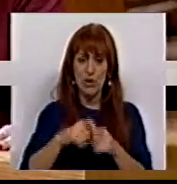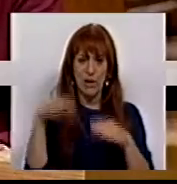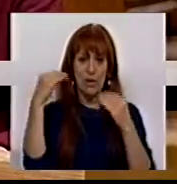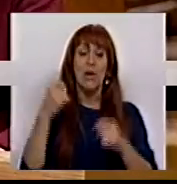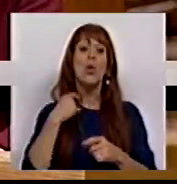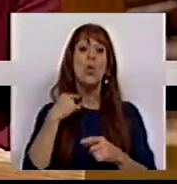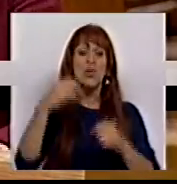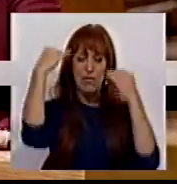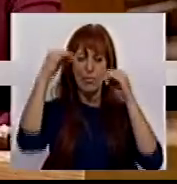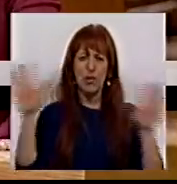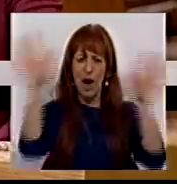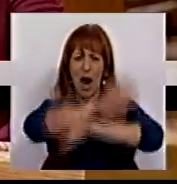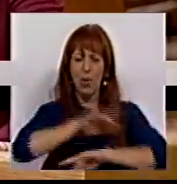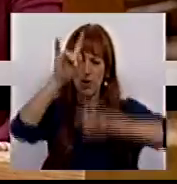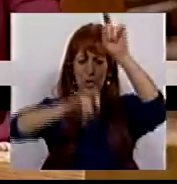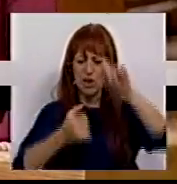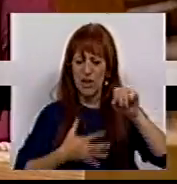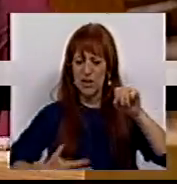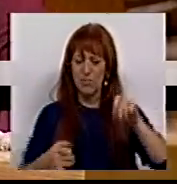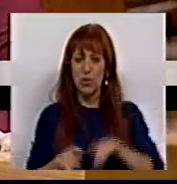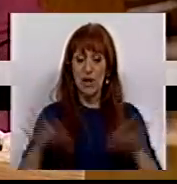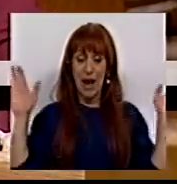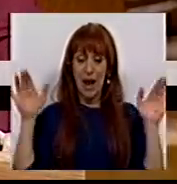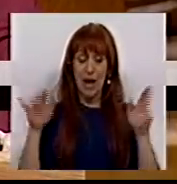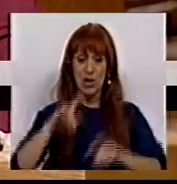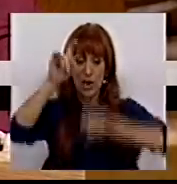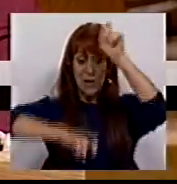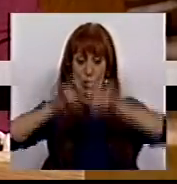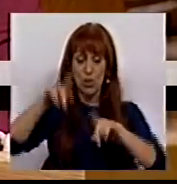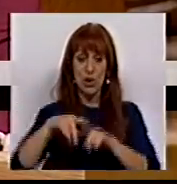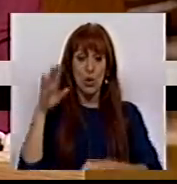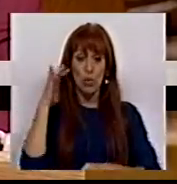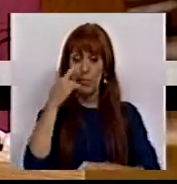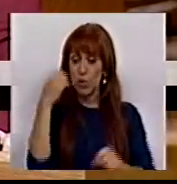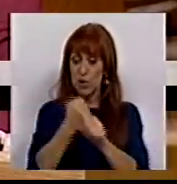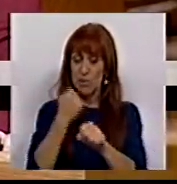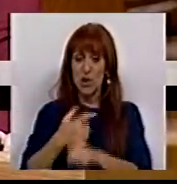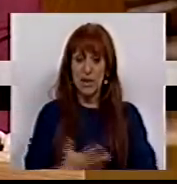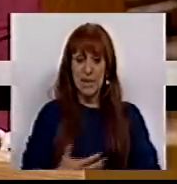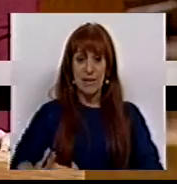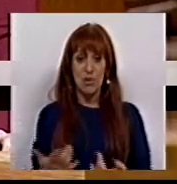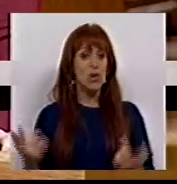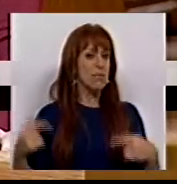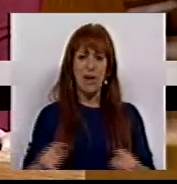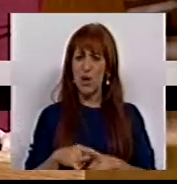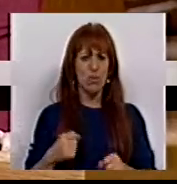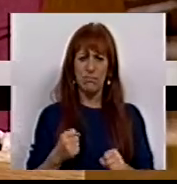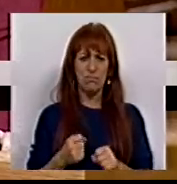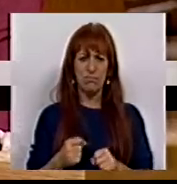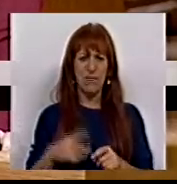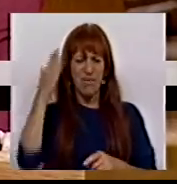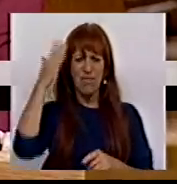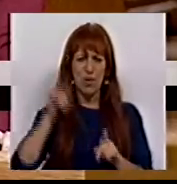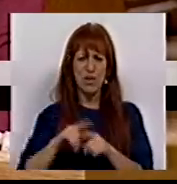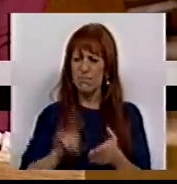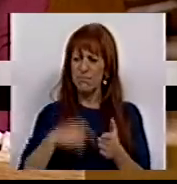formações mascaram as estatísticas do desemprego, reduzem estatisticamente o número de trabalhadores desempregados, mas não criam qualquer